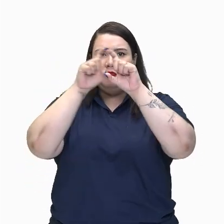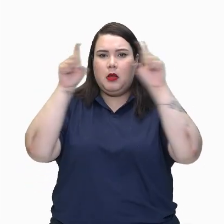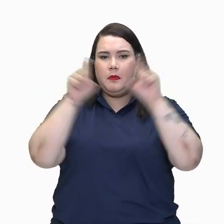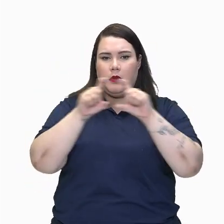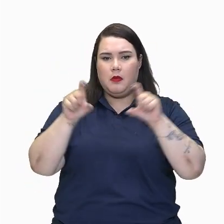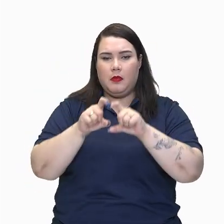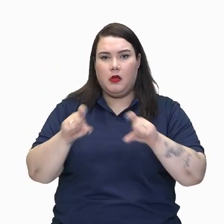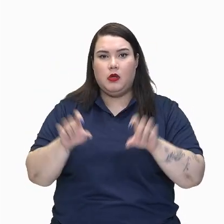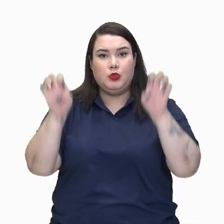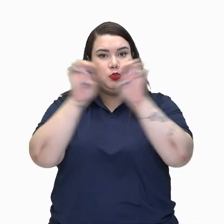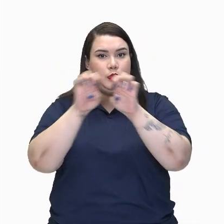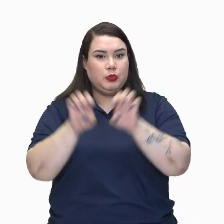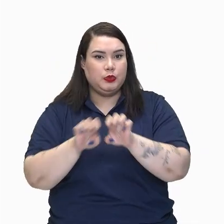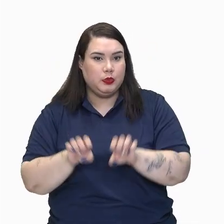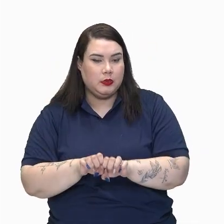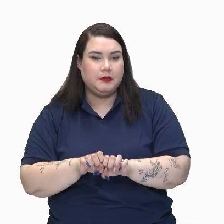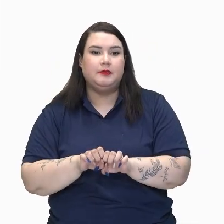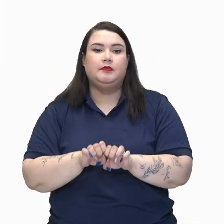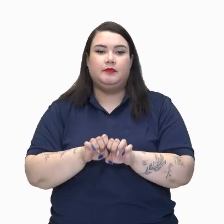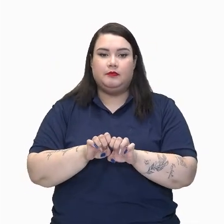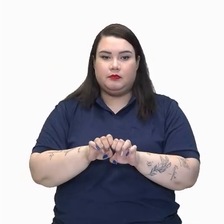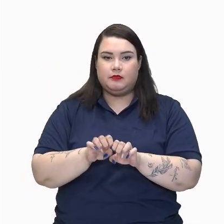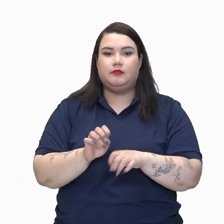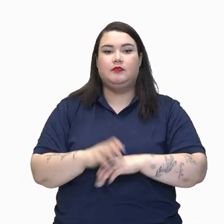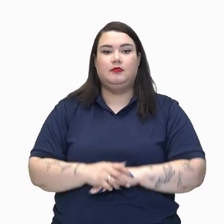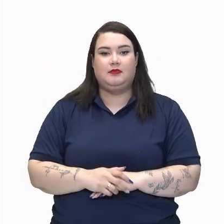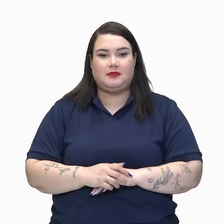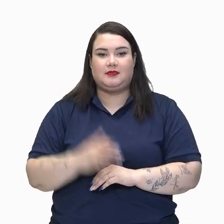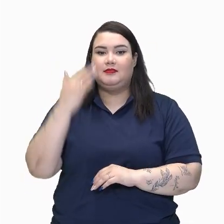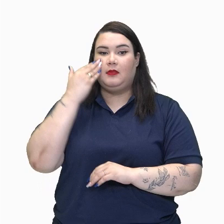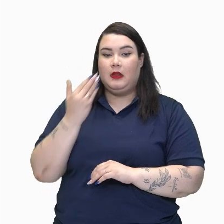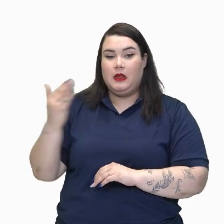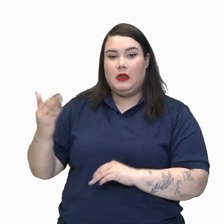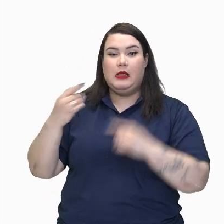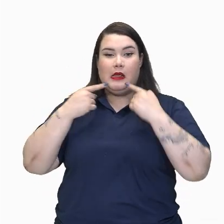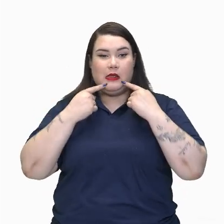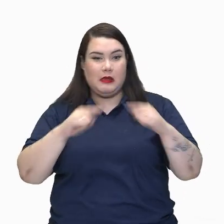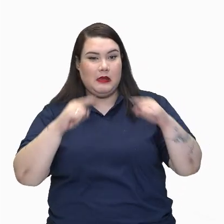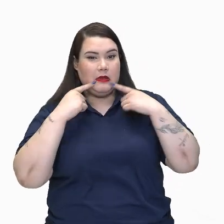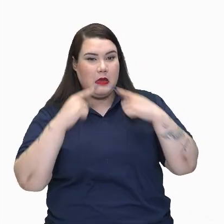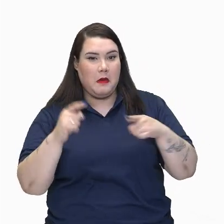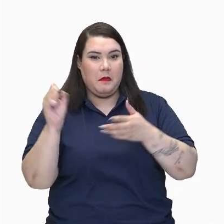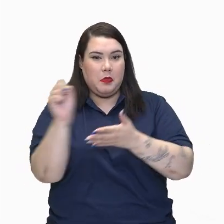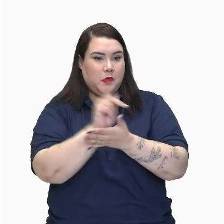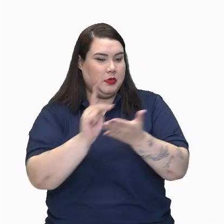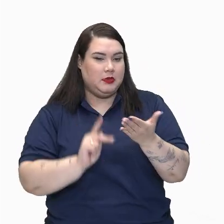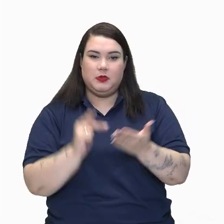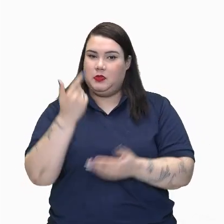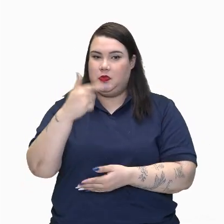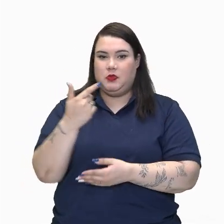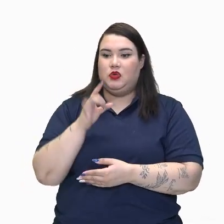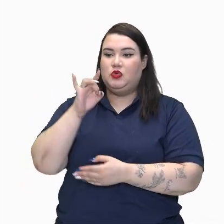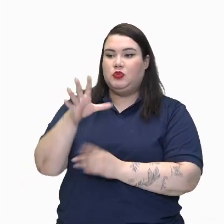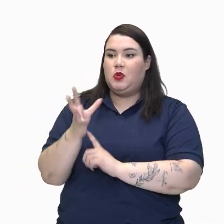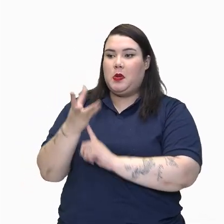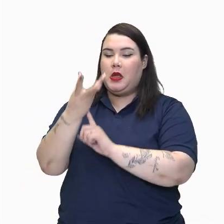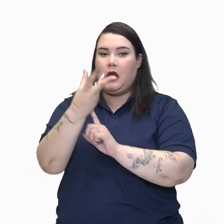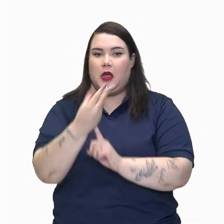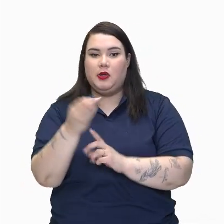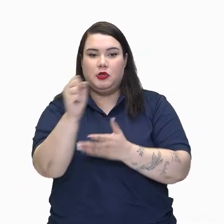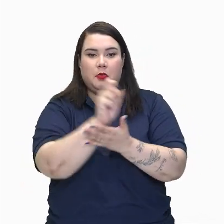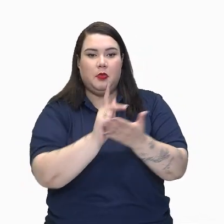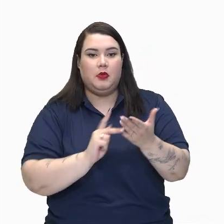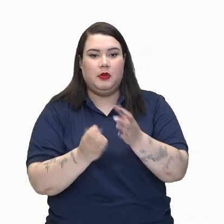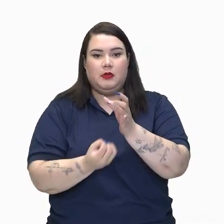a formas a forma. Clame a saparia em críticas céticas, não há mais poesia, mas há artes